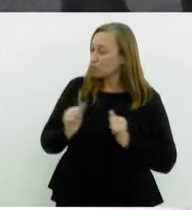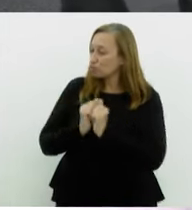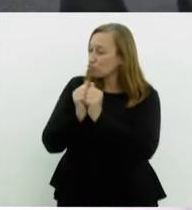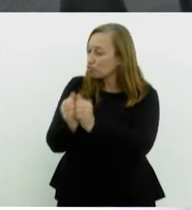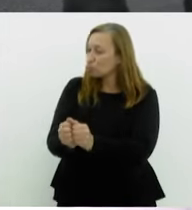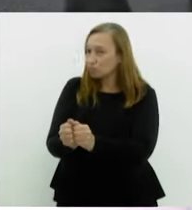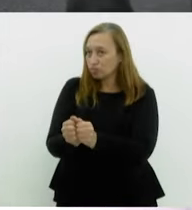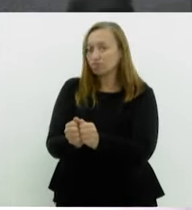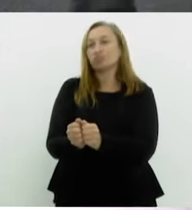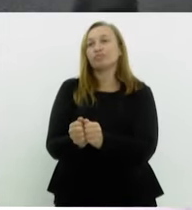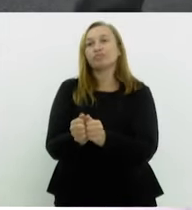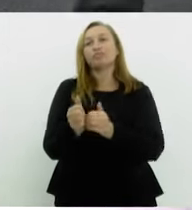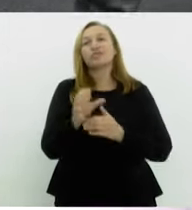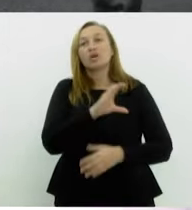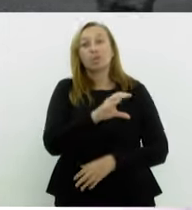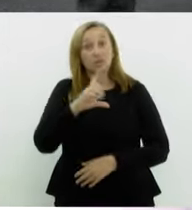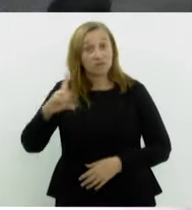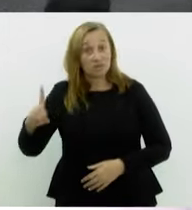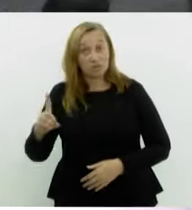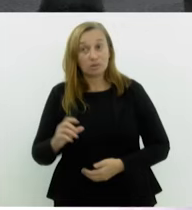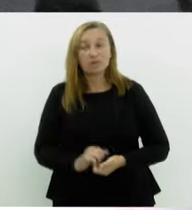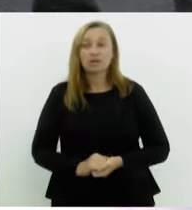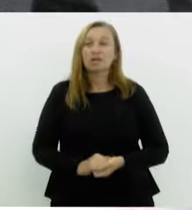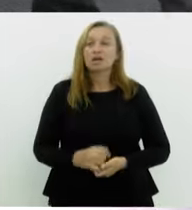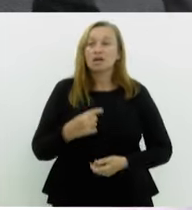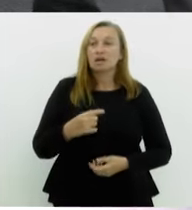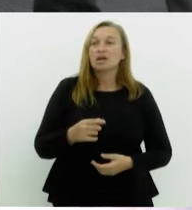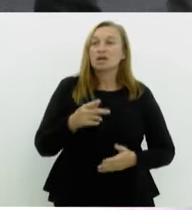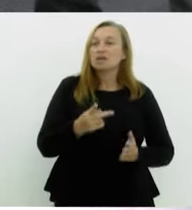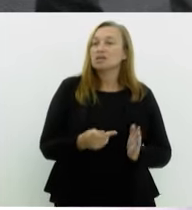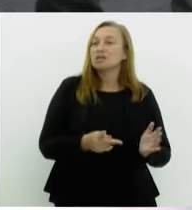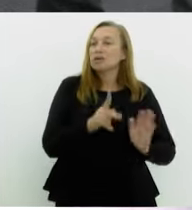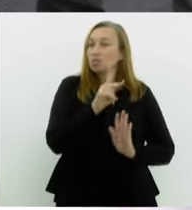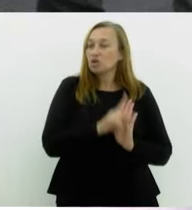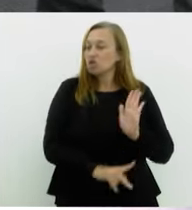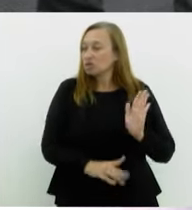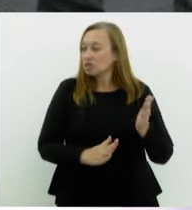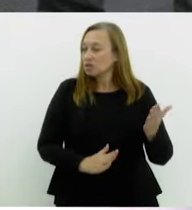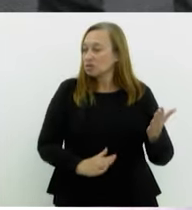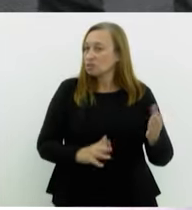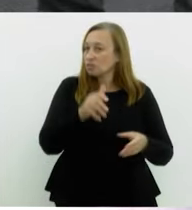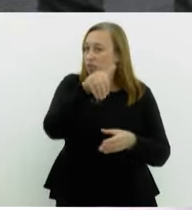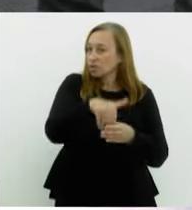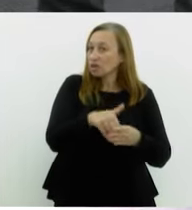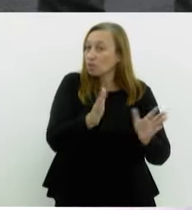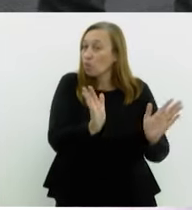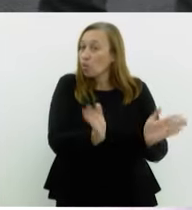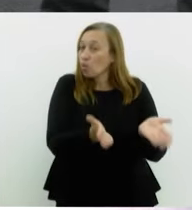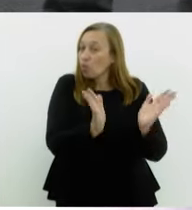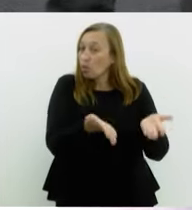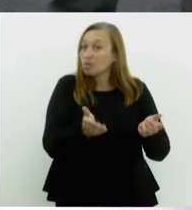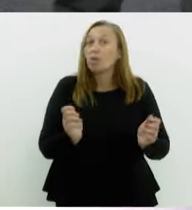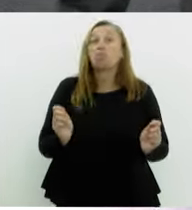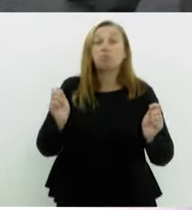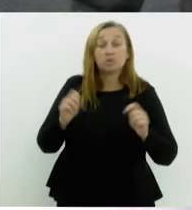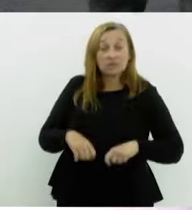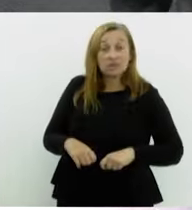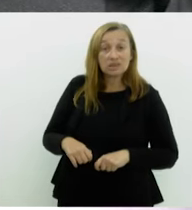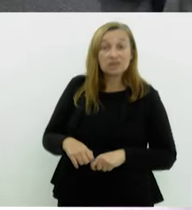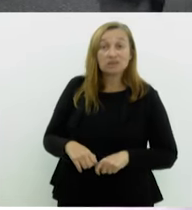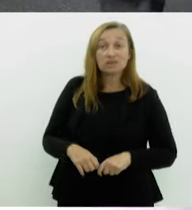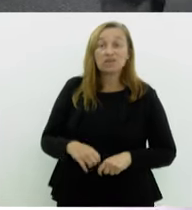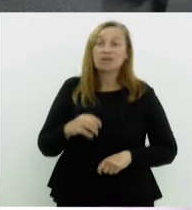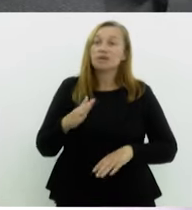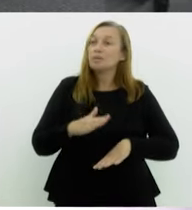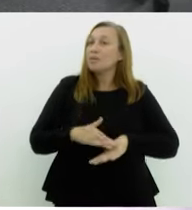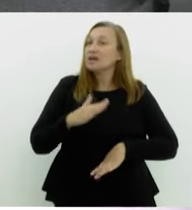ser coordenadora. E ver esse projeto sendo votado hoje é ver que é possível, Mink, necessário que cada